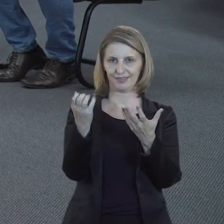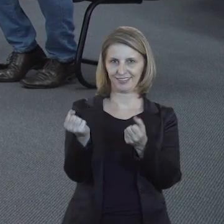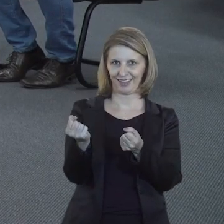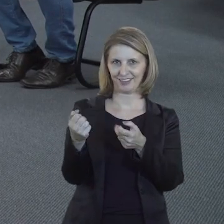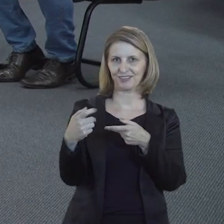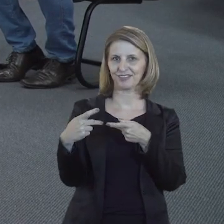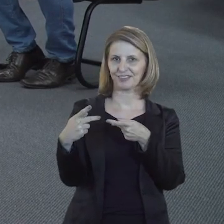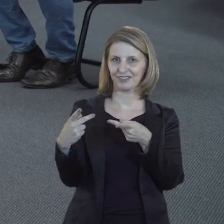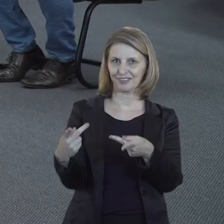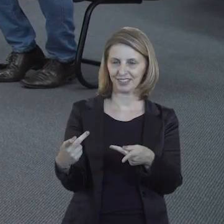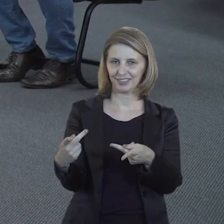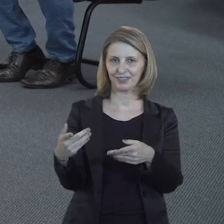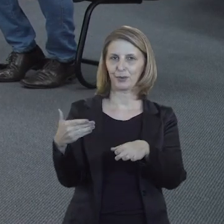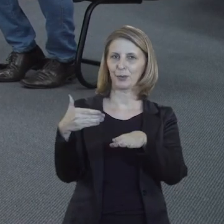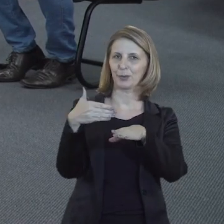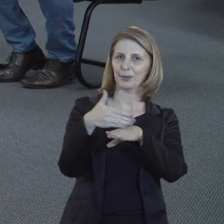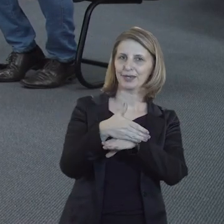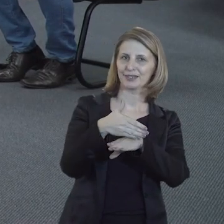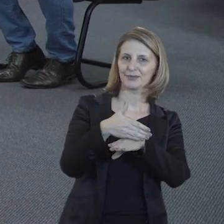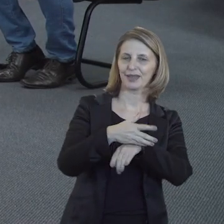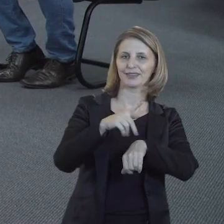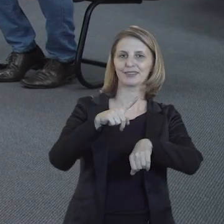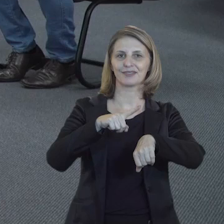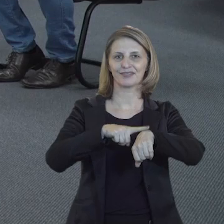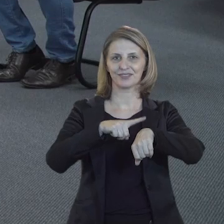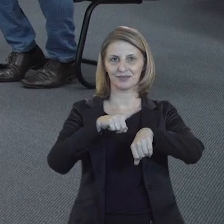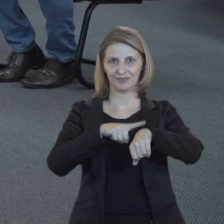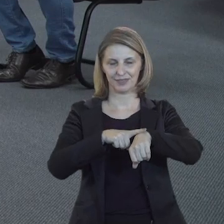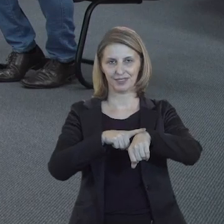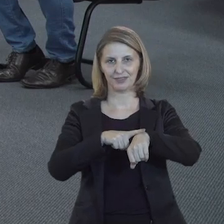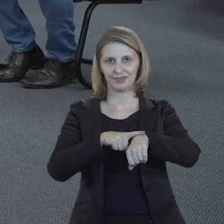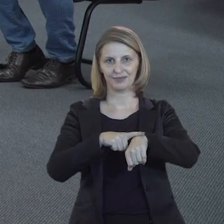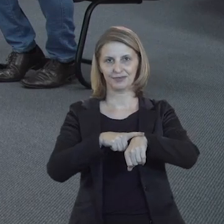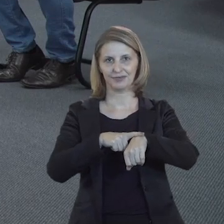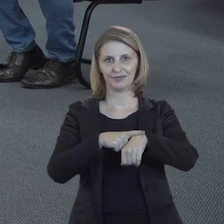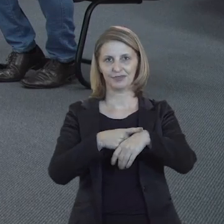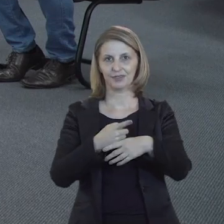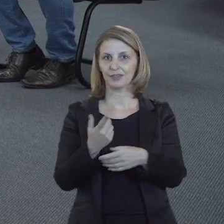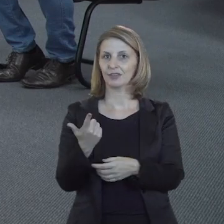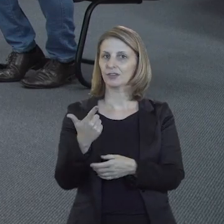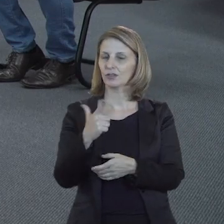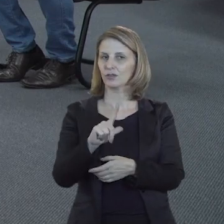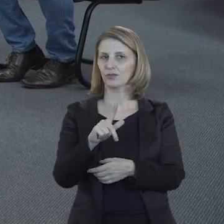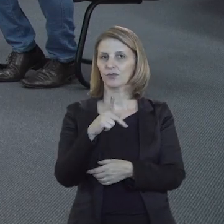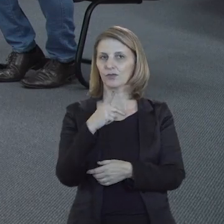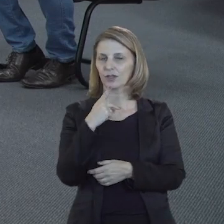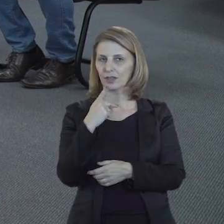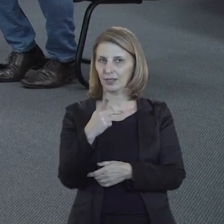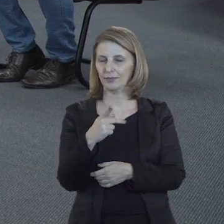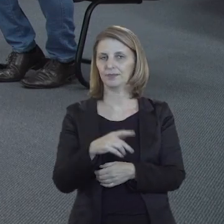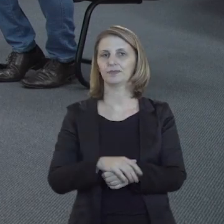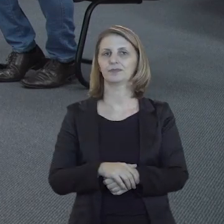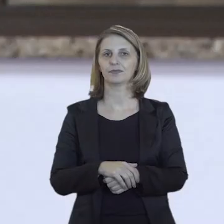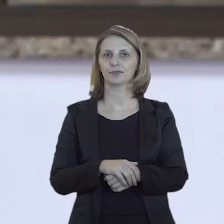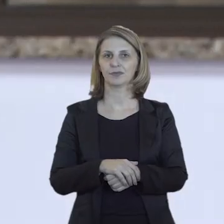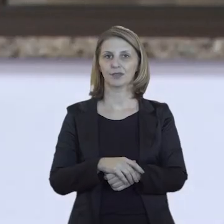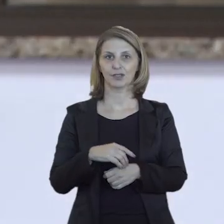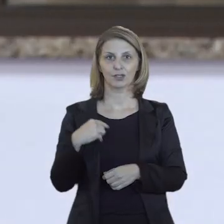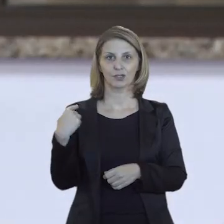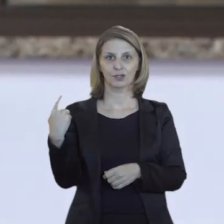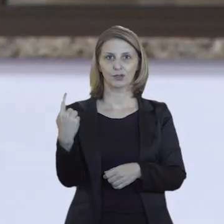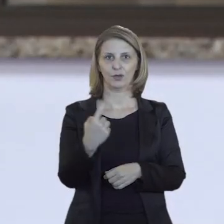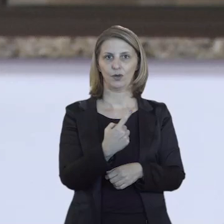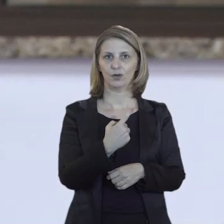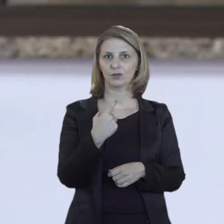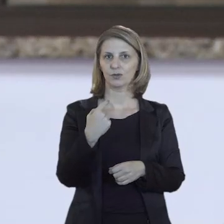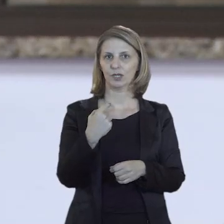estão aqui hoje por terem aceitado o nosso convite, terem participado desse momento e reforçar,